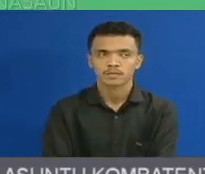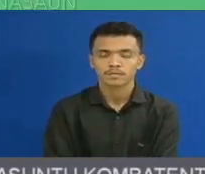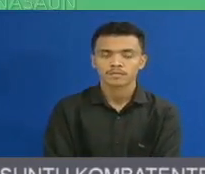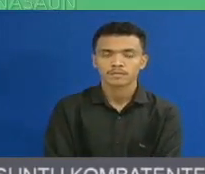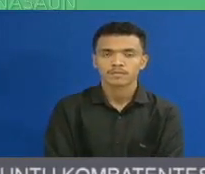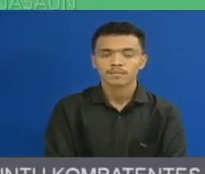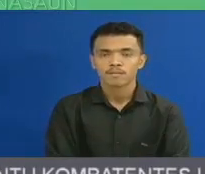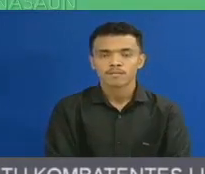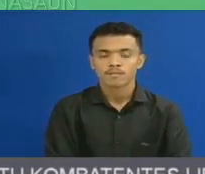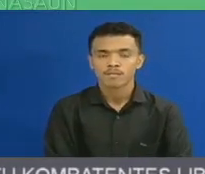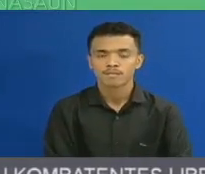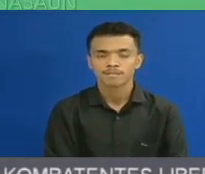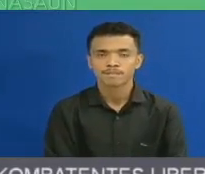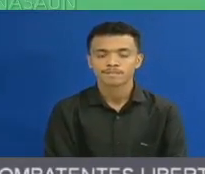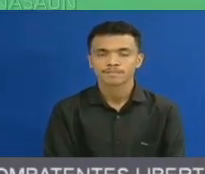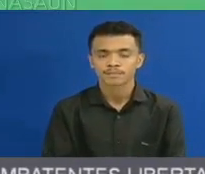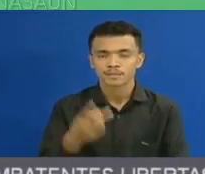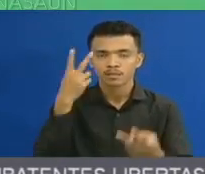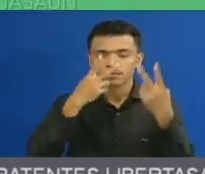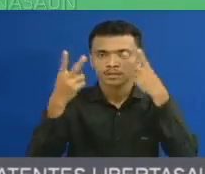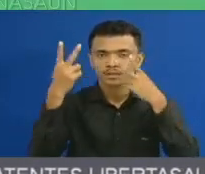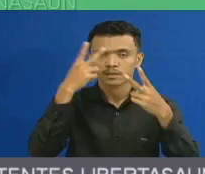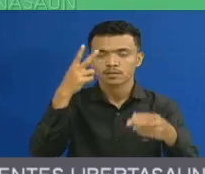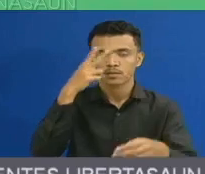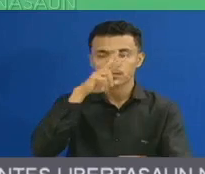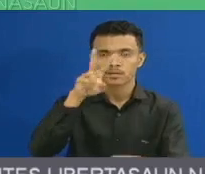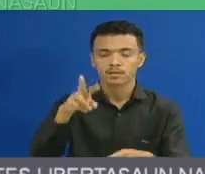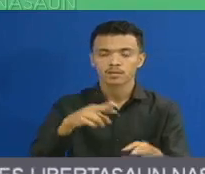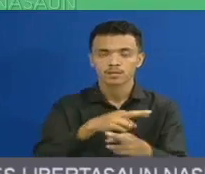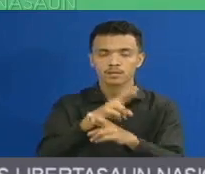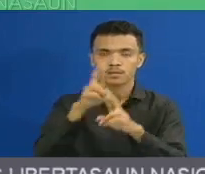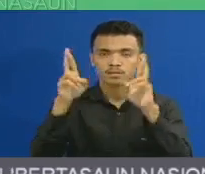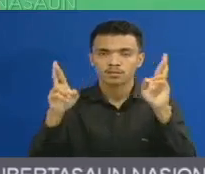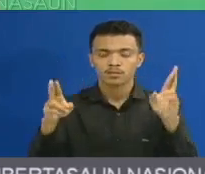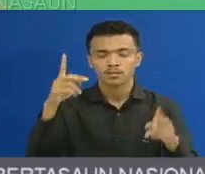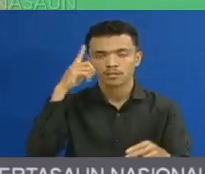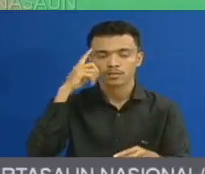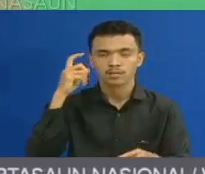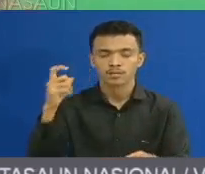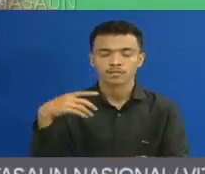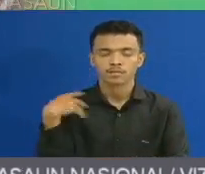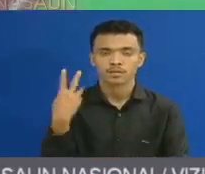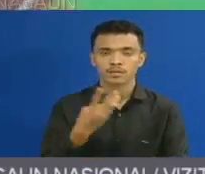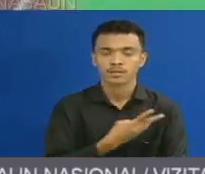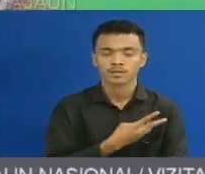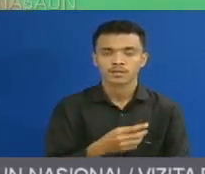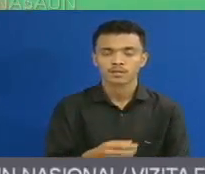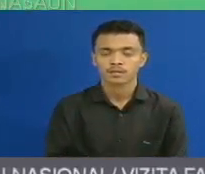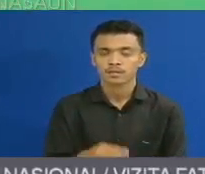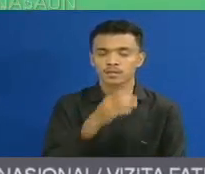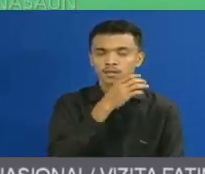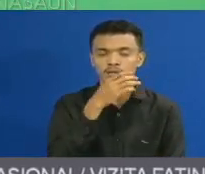escolheza visita quase a rehomata e a resultado na ilha também a Itália